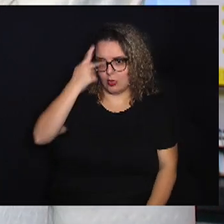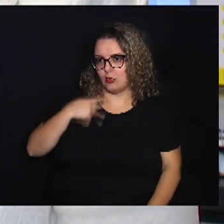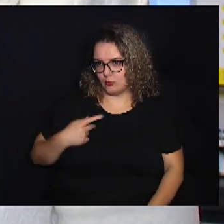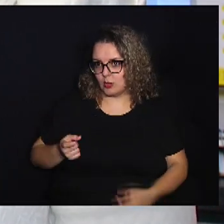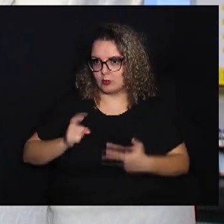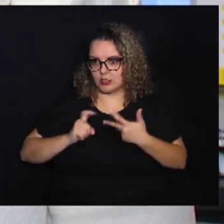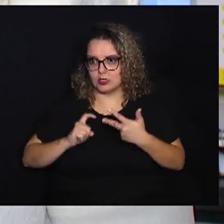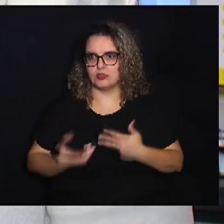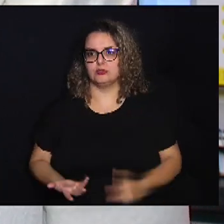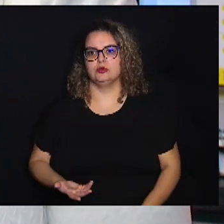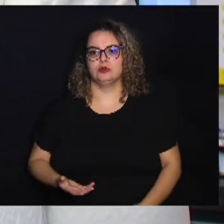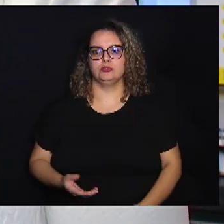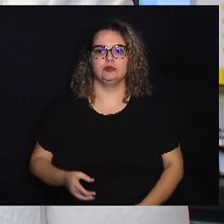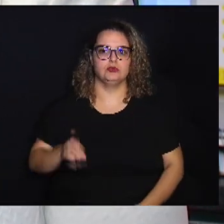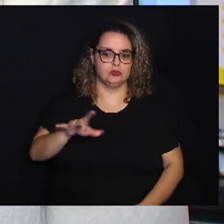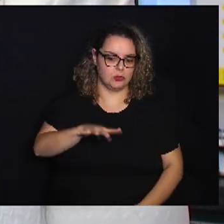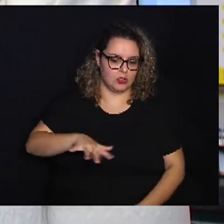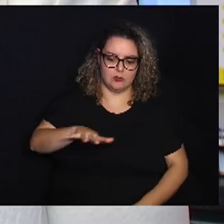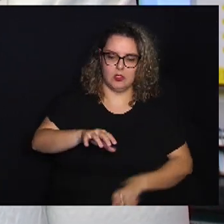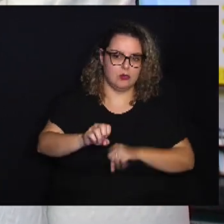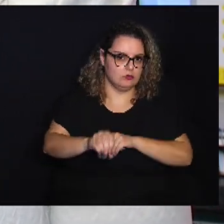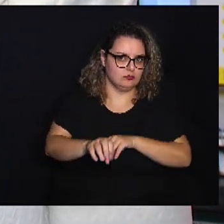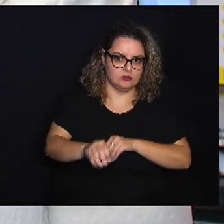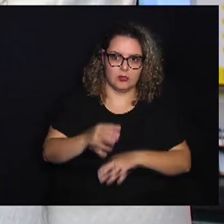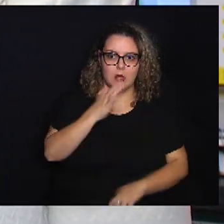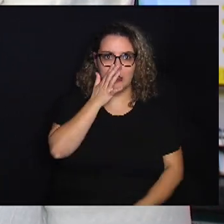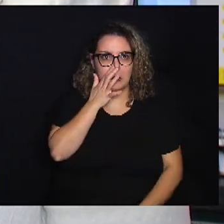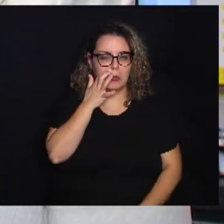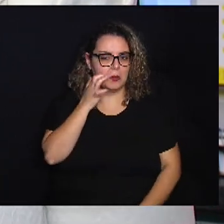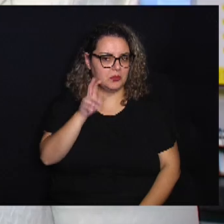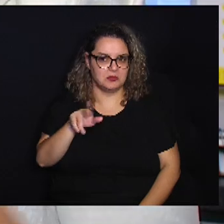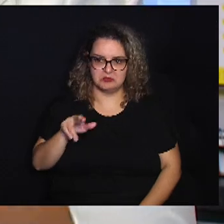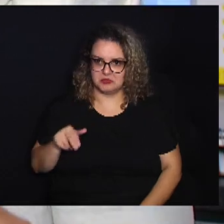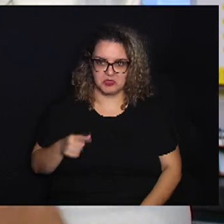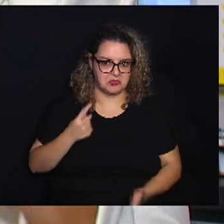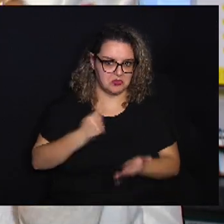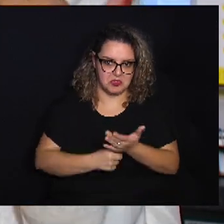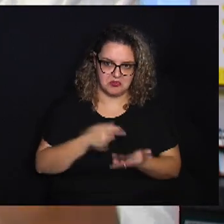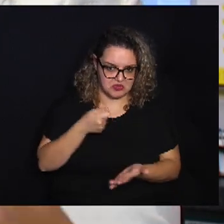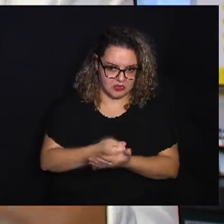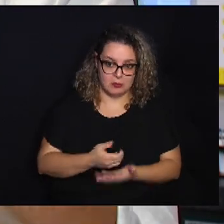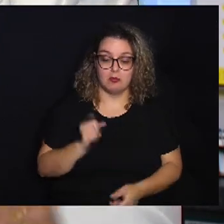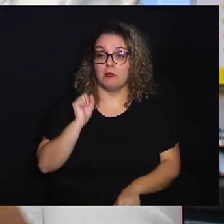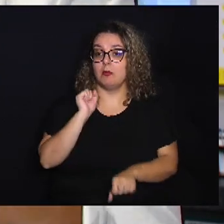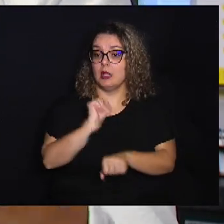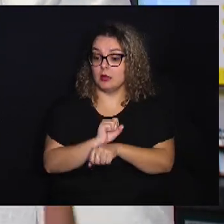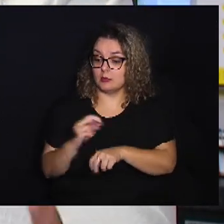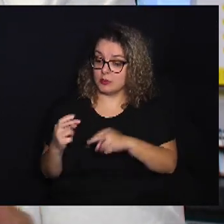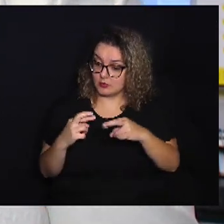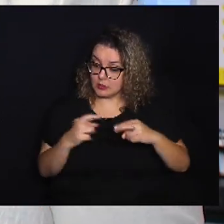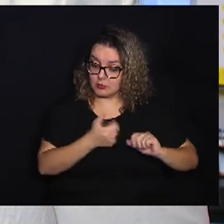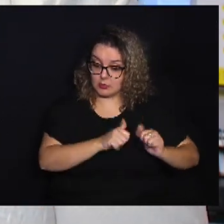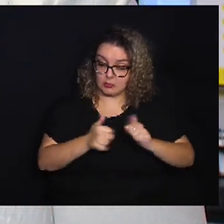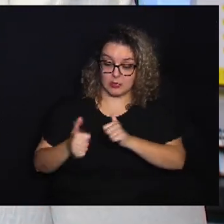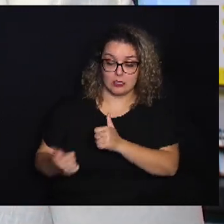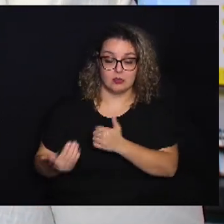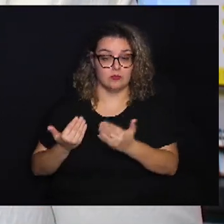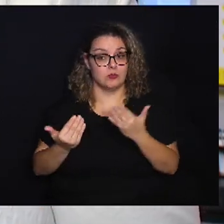Municipal de Educação, nunca se comprometeu a fazer, de fato, esse encontro, né? Parar para fazer análise, avaliar, fazer um